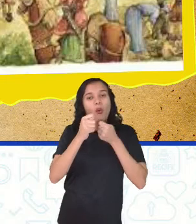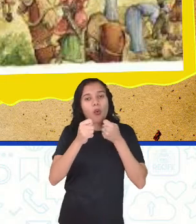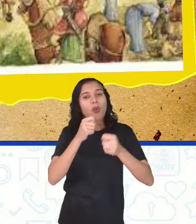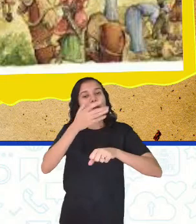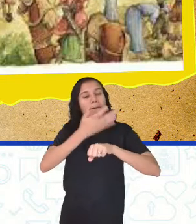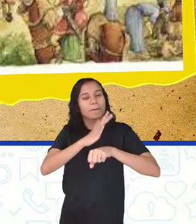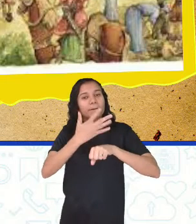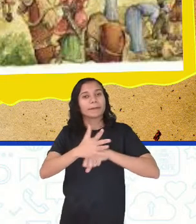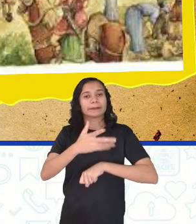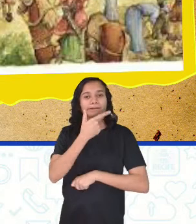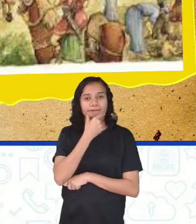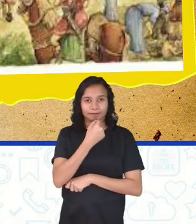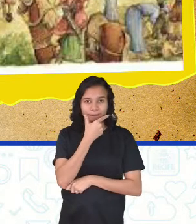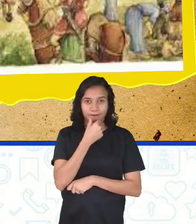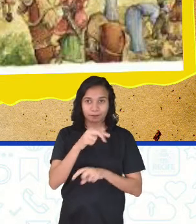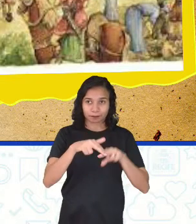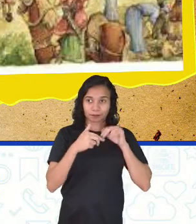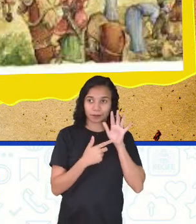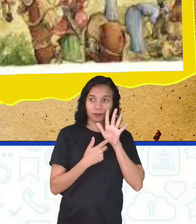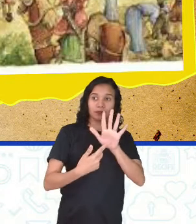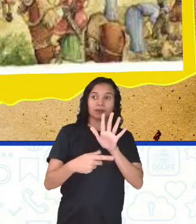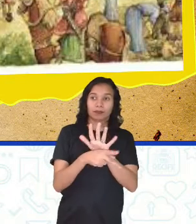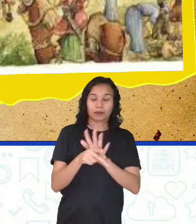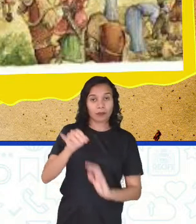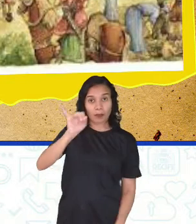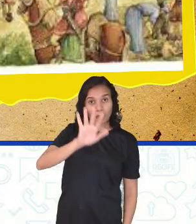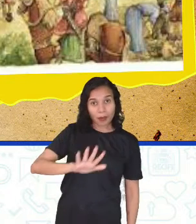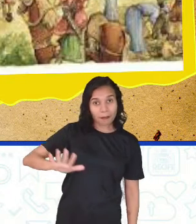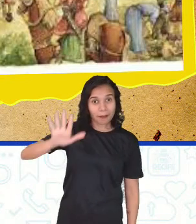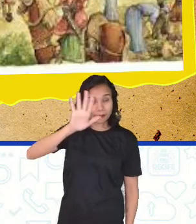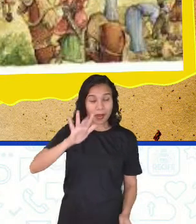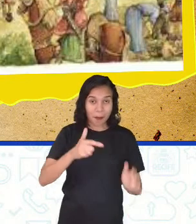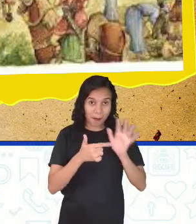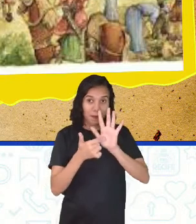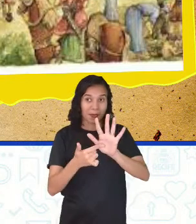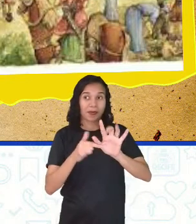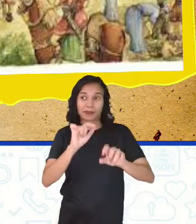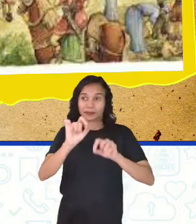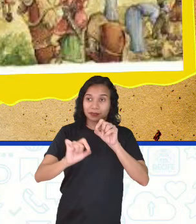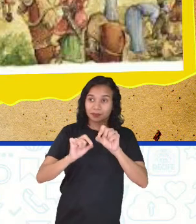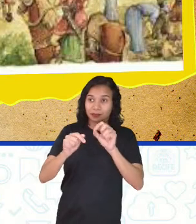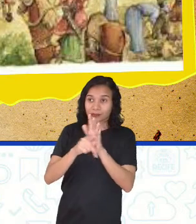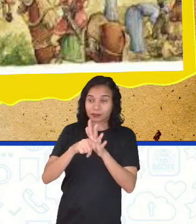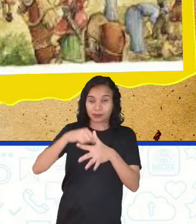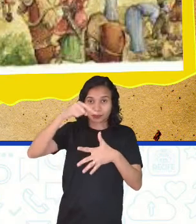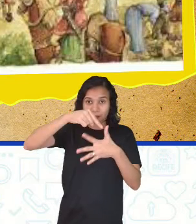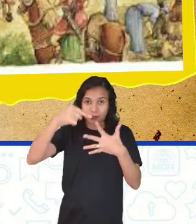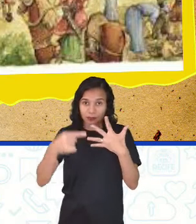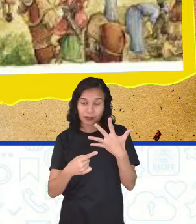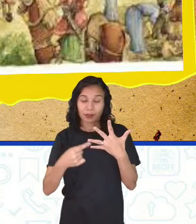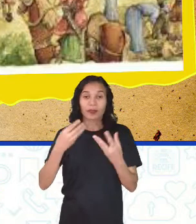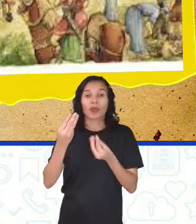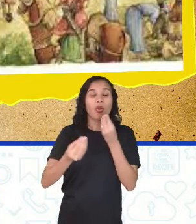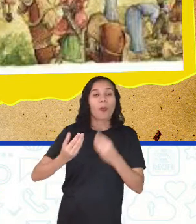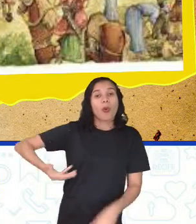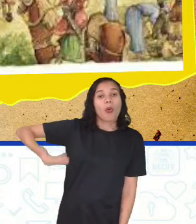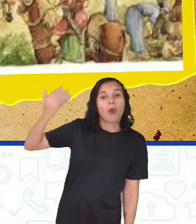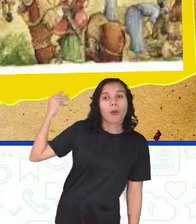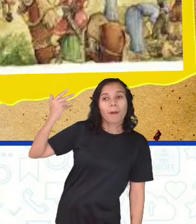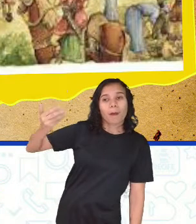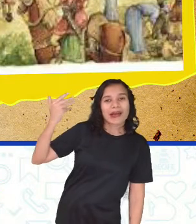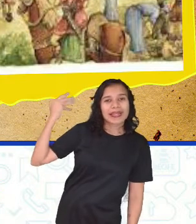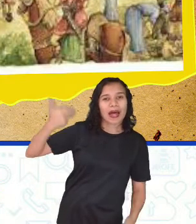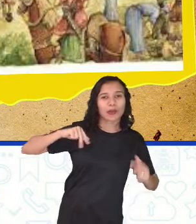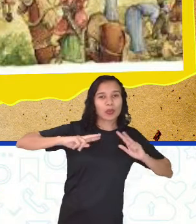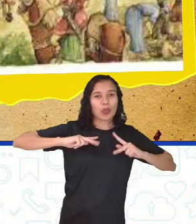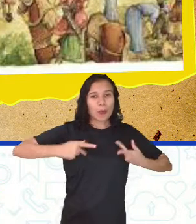homem. Então aí a gente traz uma representação de uma imagem que vai apresentar aí, não é? Vai representar o passado desse homem,